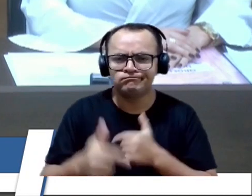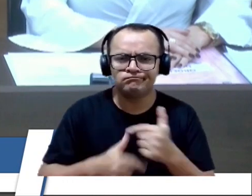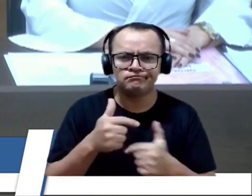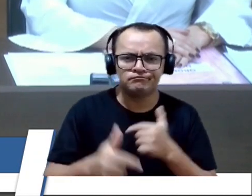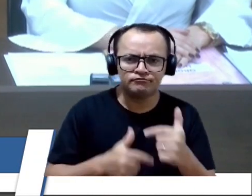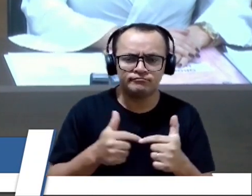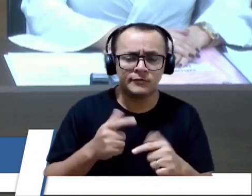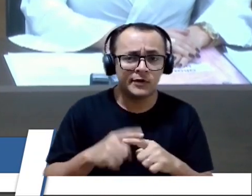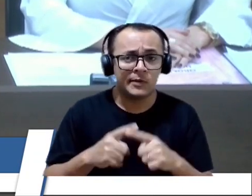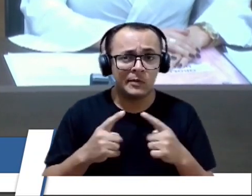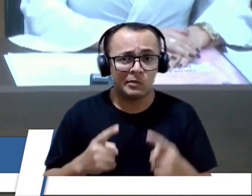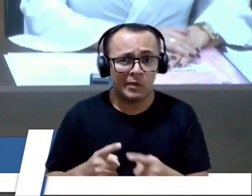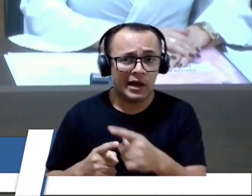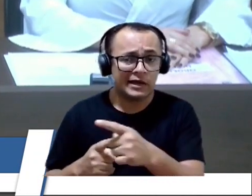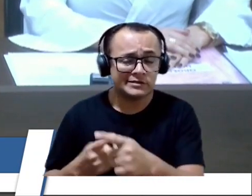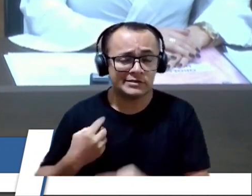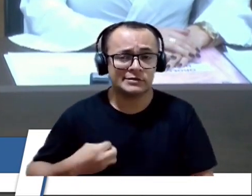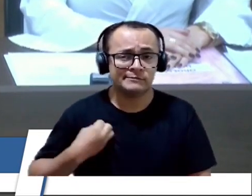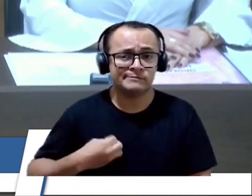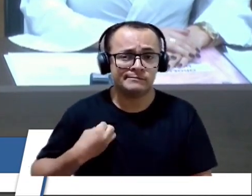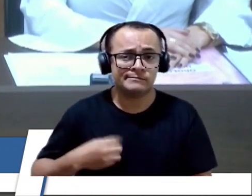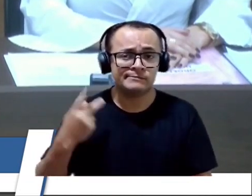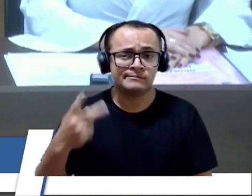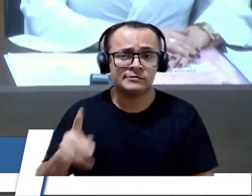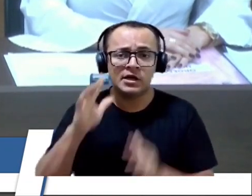sua vida, sua querida família.